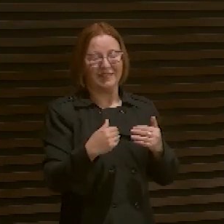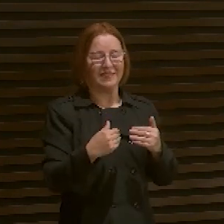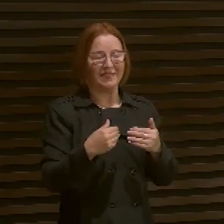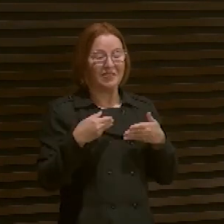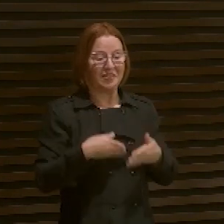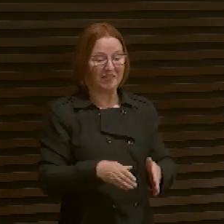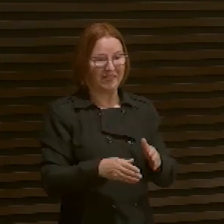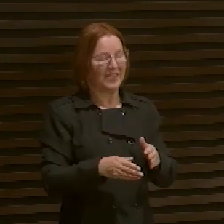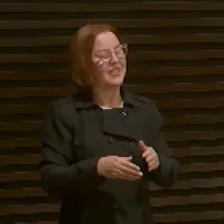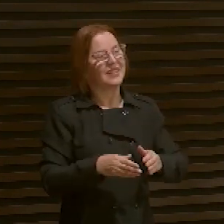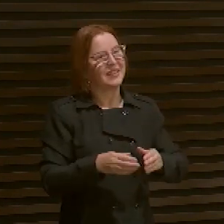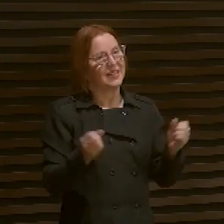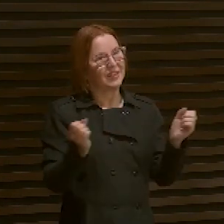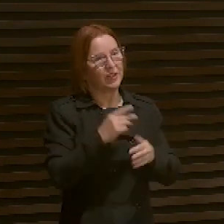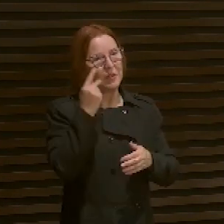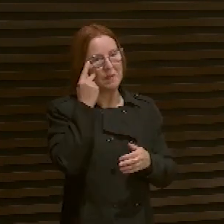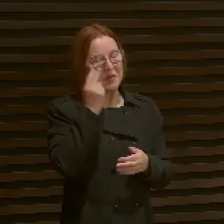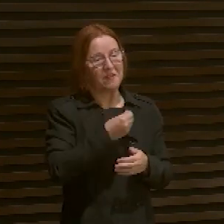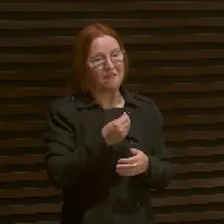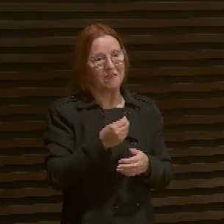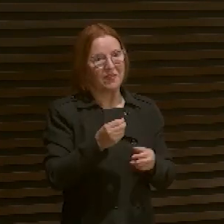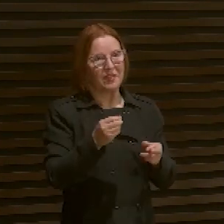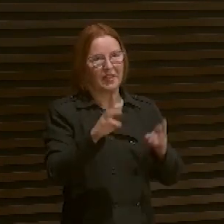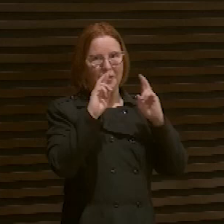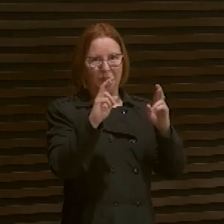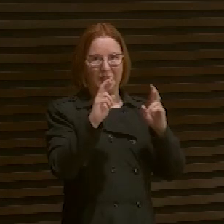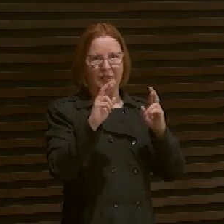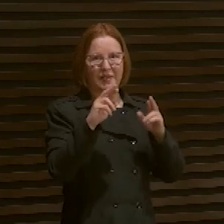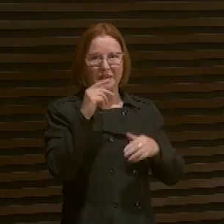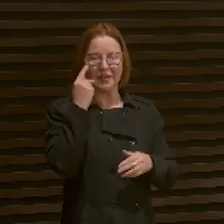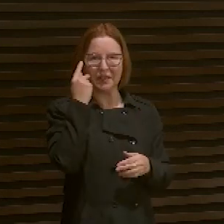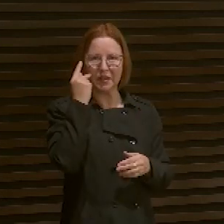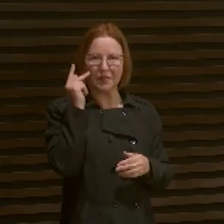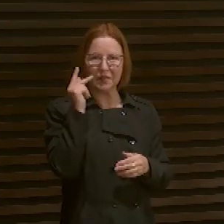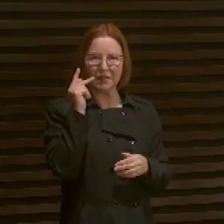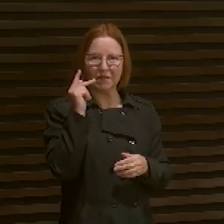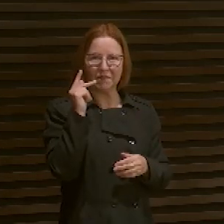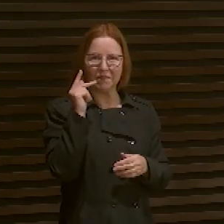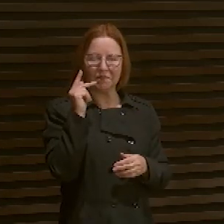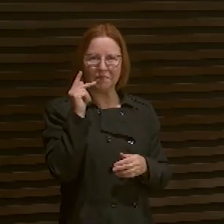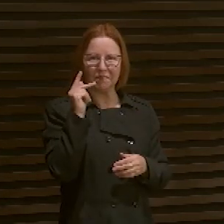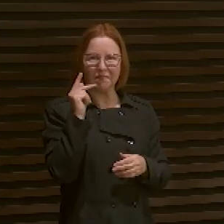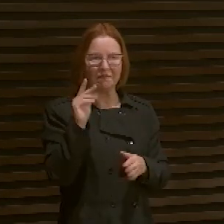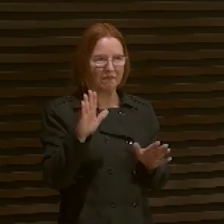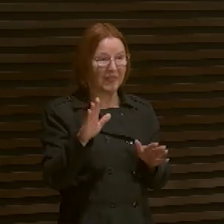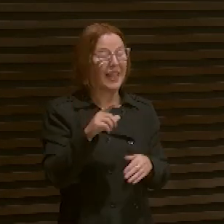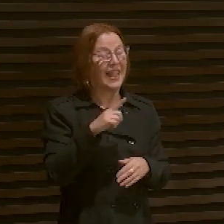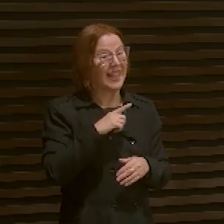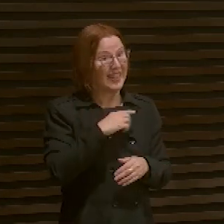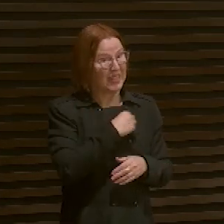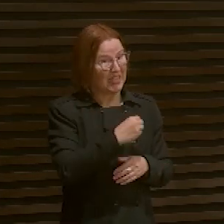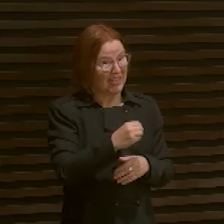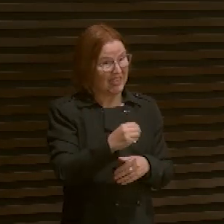para uma herança incorruptível, sem mácula, imarcessível, que está reservada nos céus para nós. Saiba disso. Tem uma herança reservada para mim